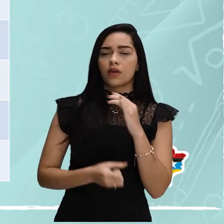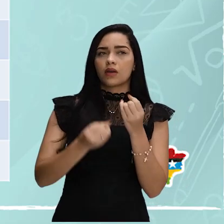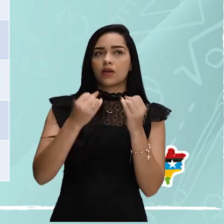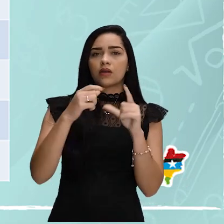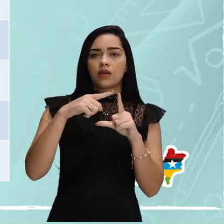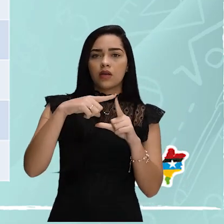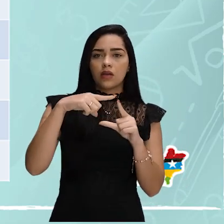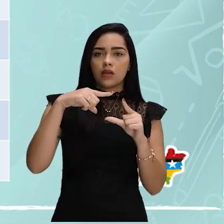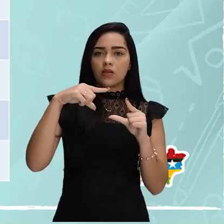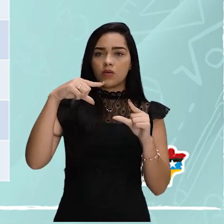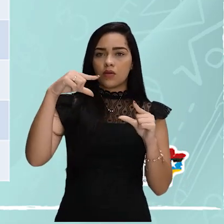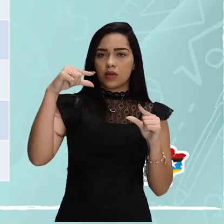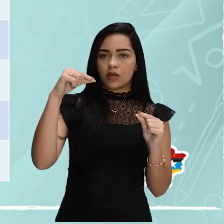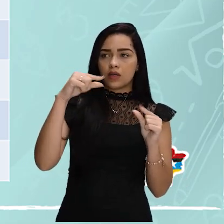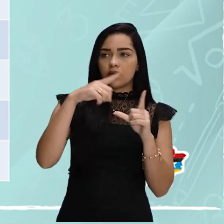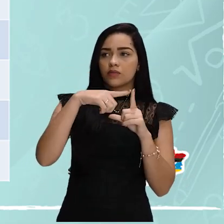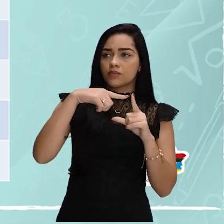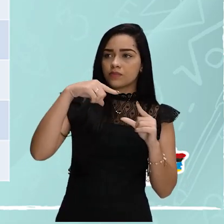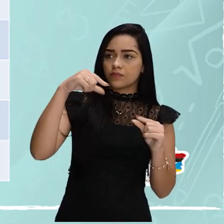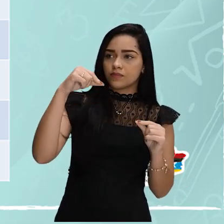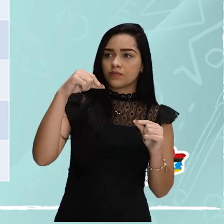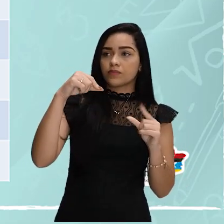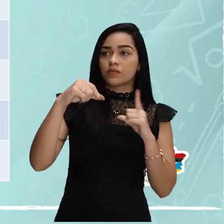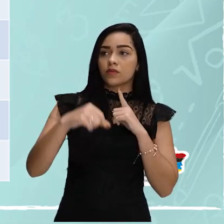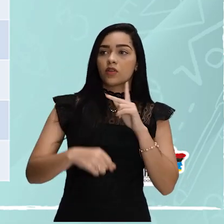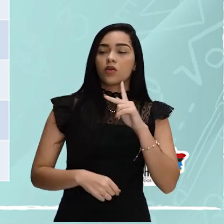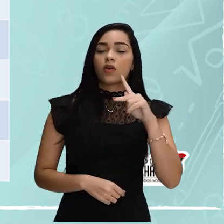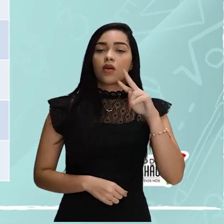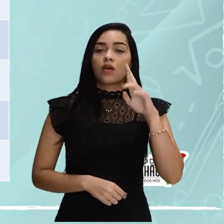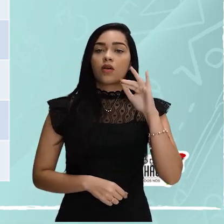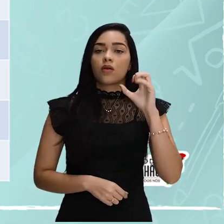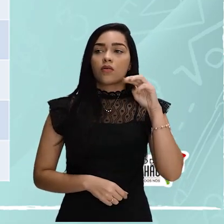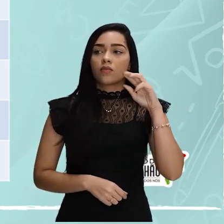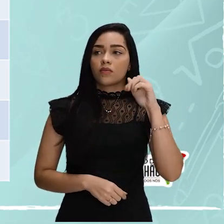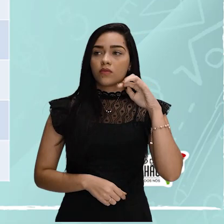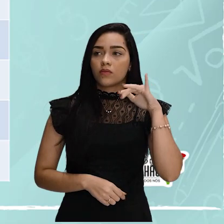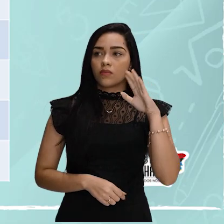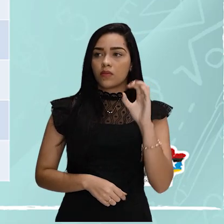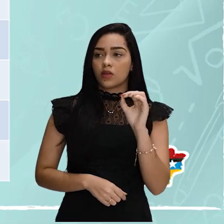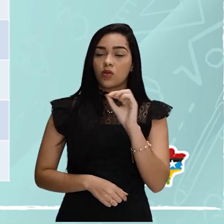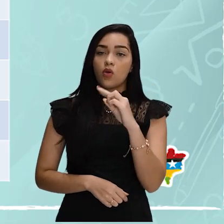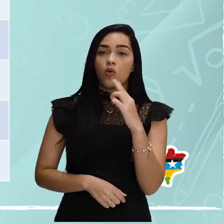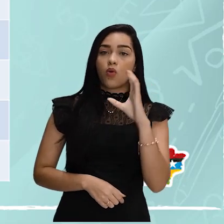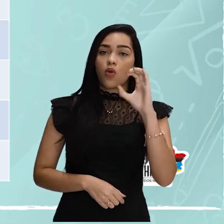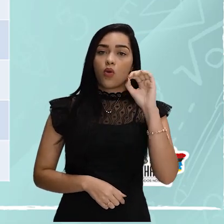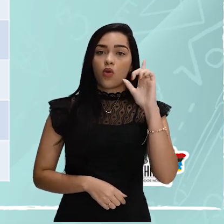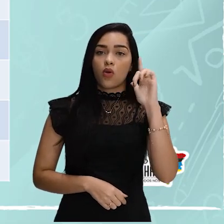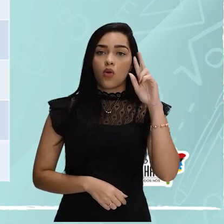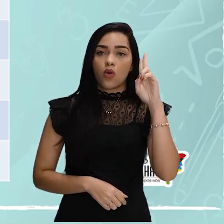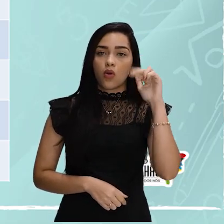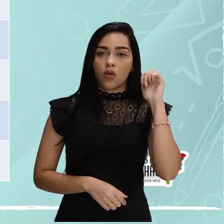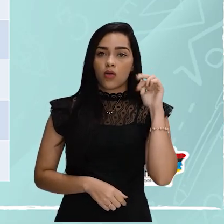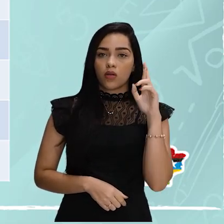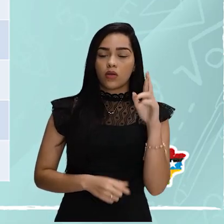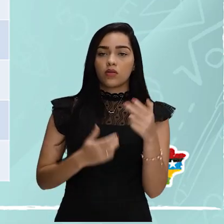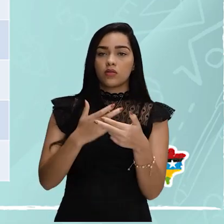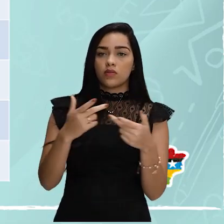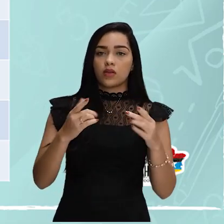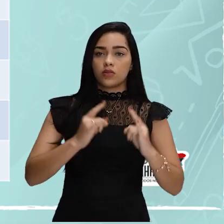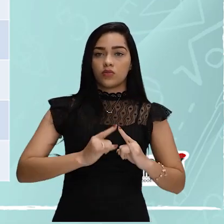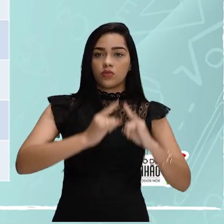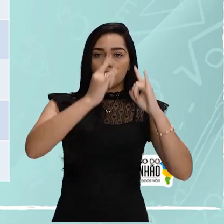pouquinho alongada, né? A gente diz que é um epitélio prismático ou colunar, formato de